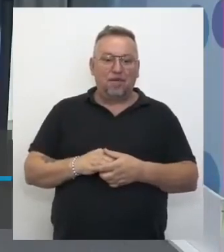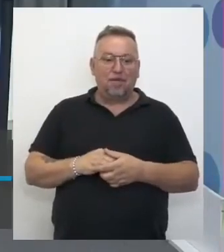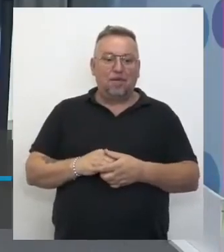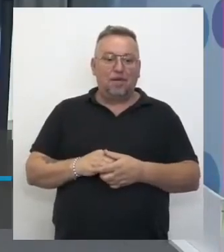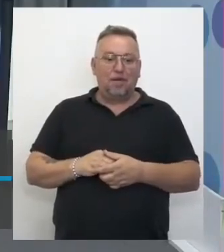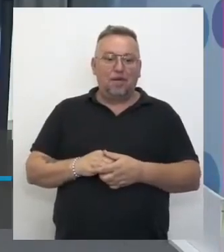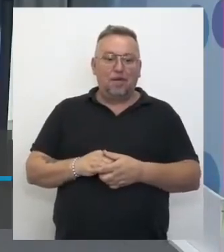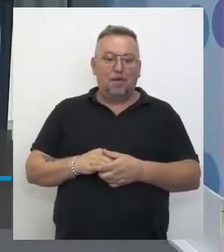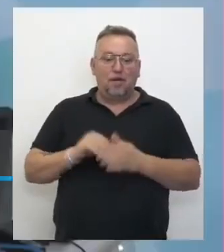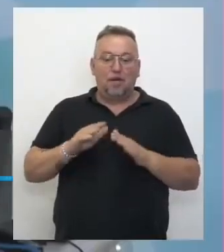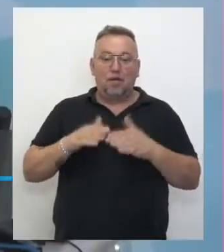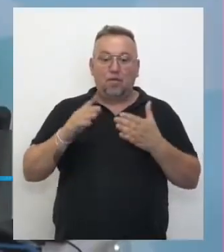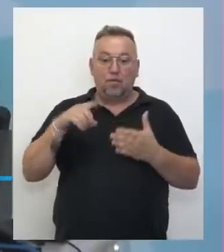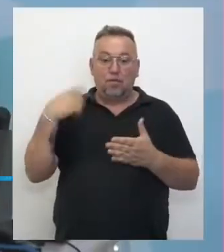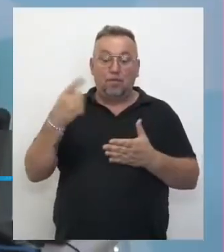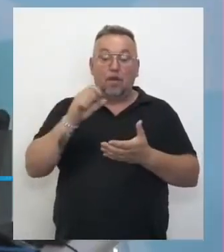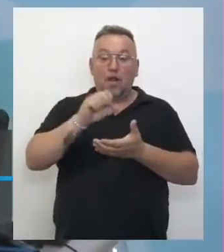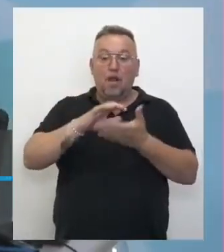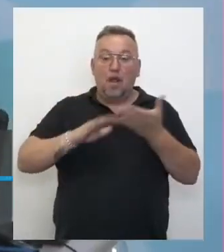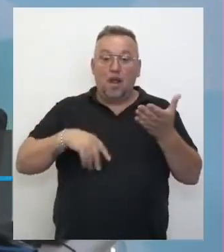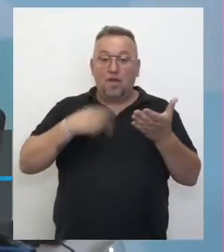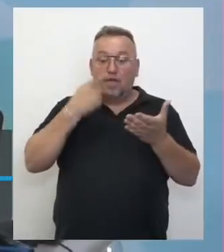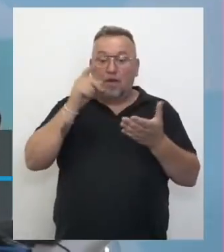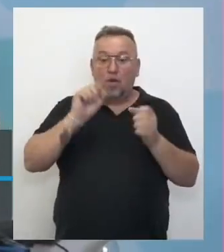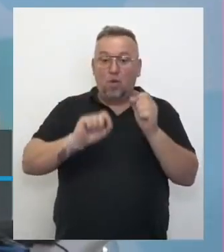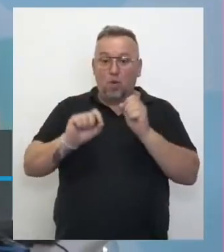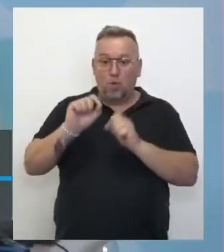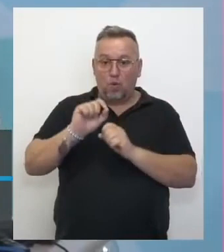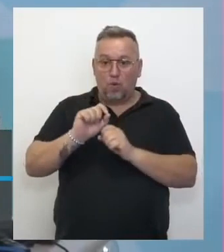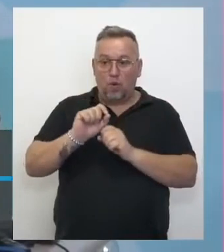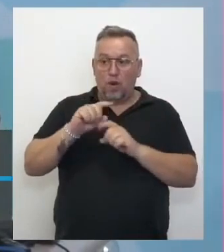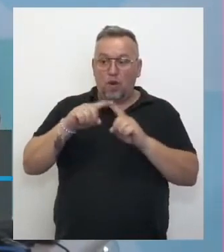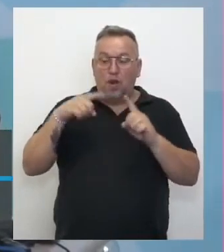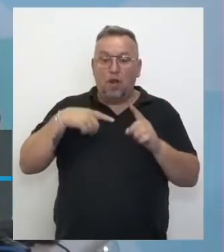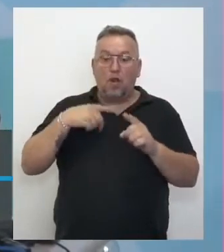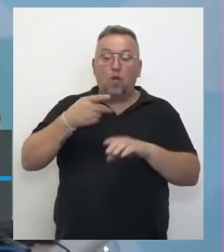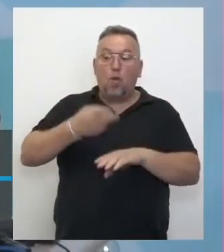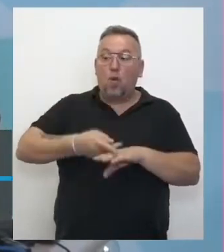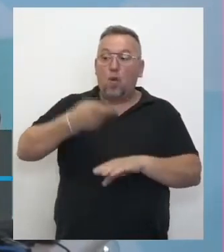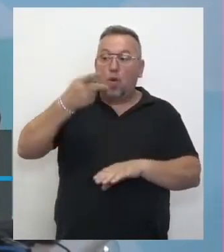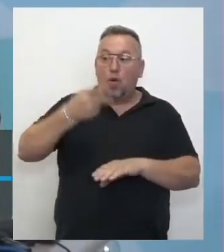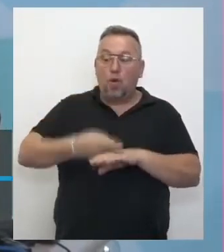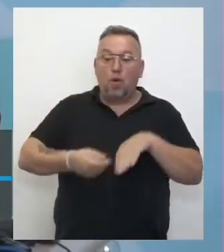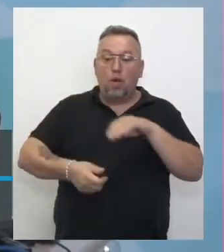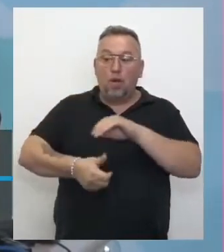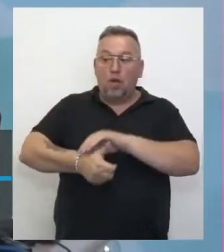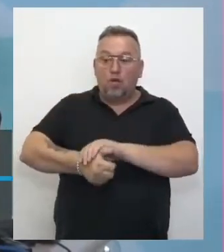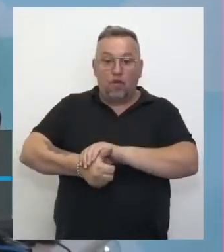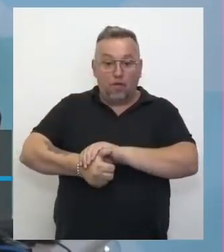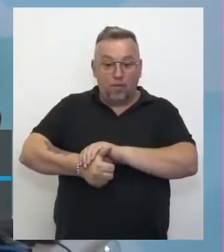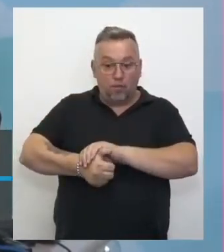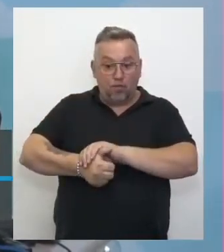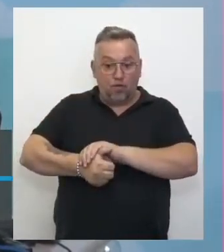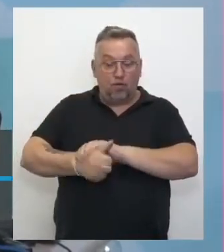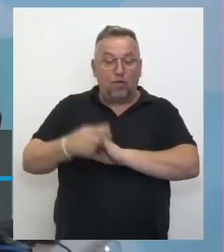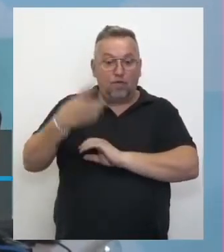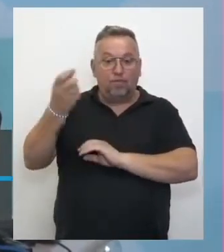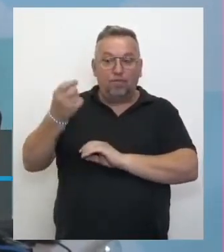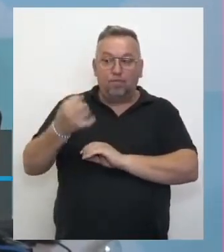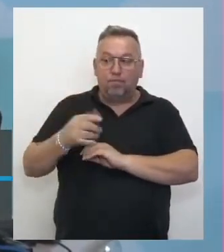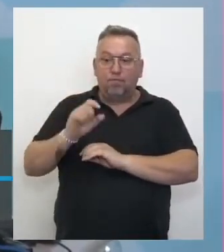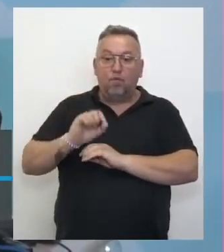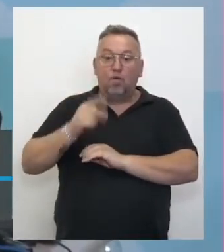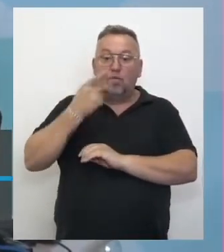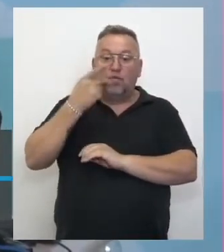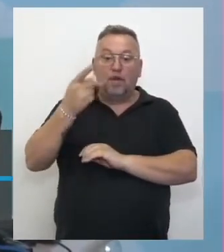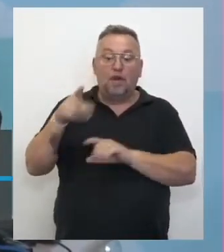lá. Como nas atividades vai falar um pouquinho sobre a questão do prêmio Jabuti, que vai fazer uma referência sobre esse prêmio, então vamos comentar. Como